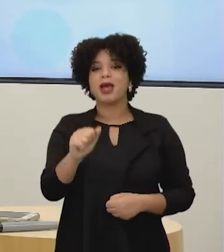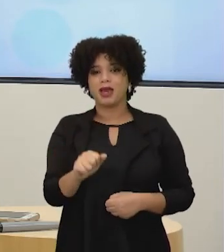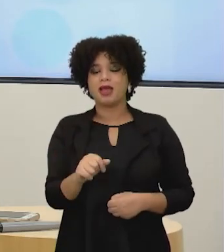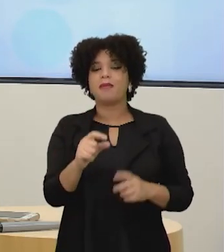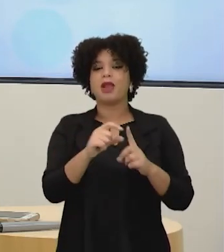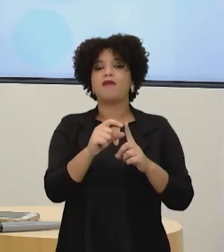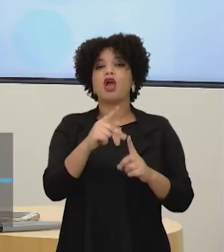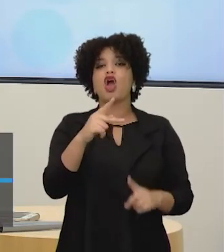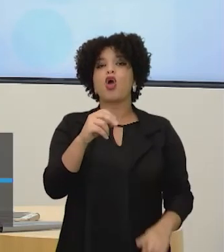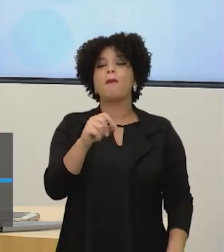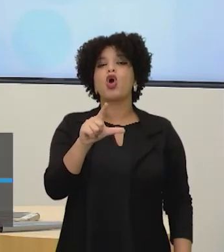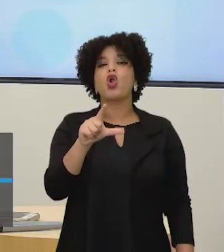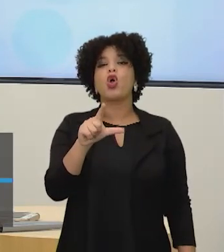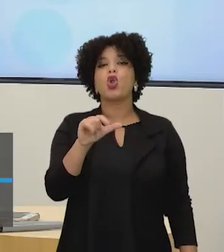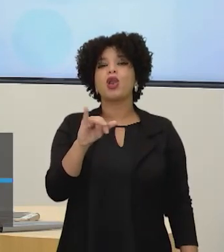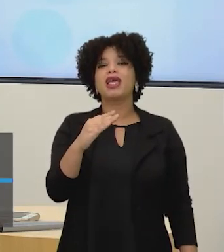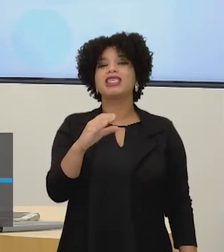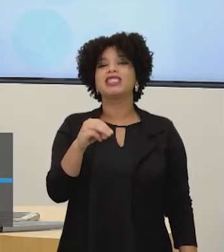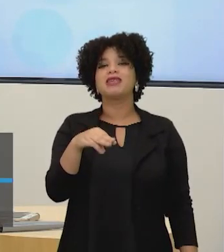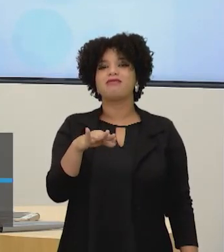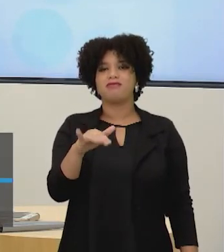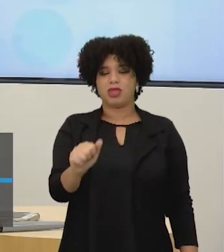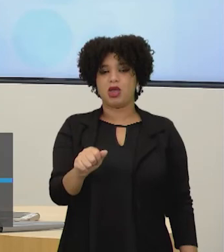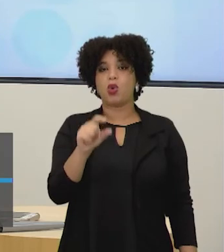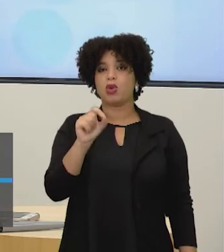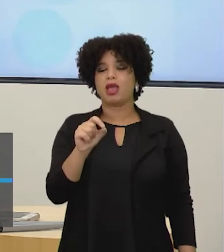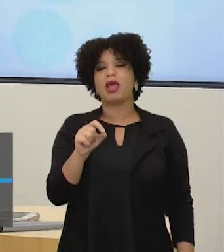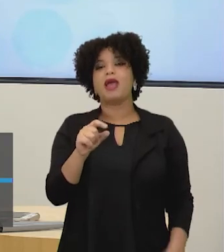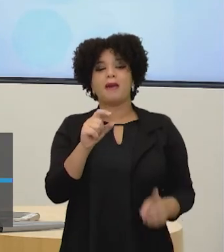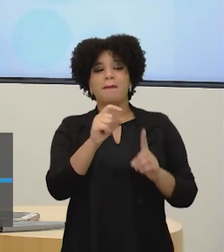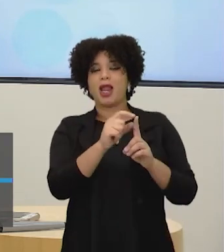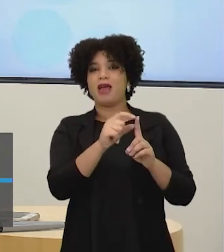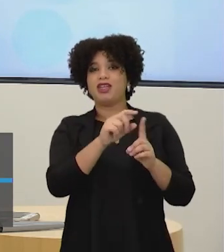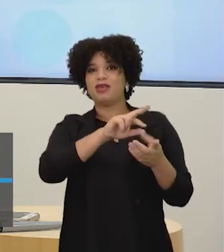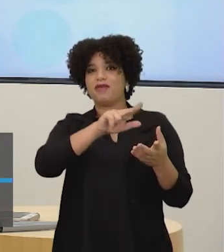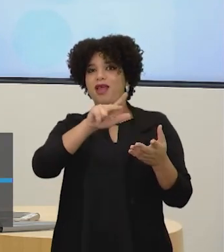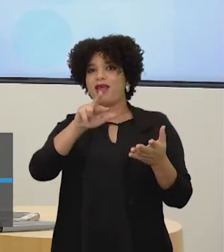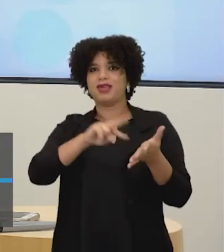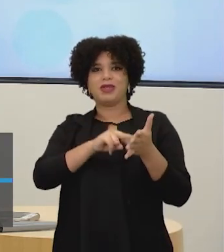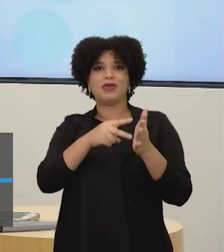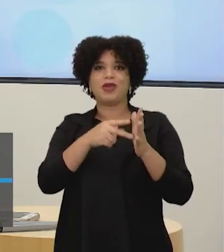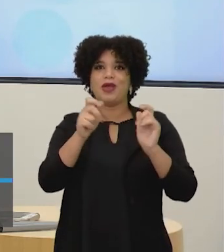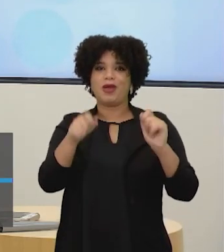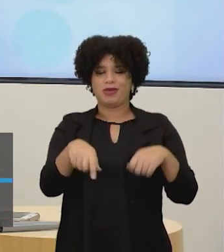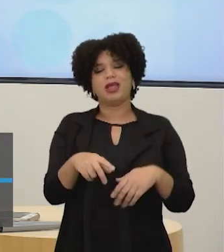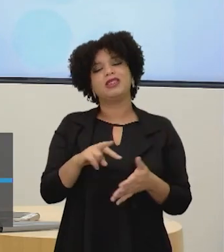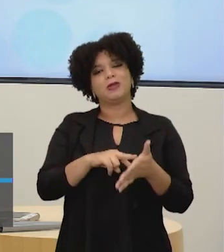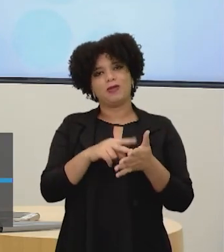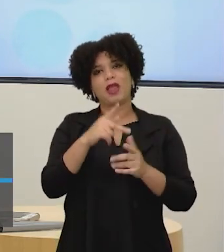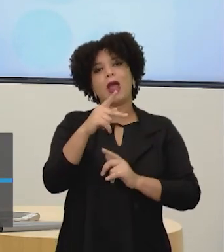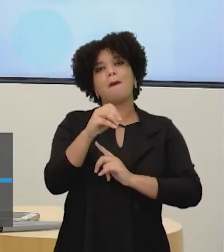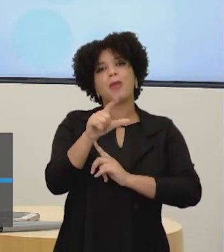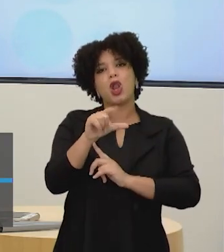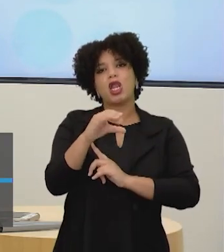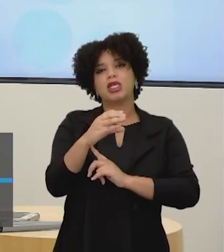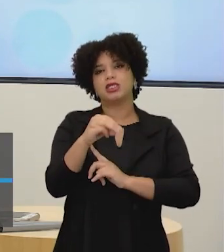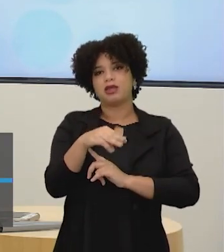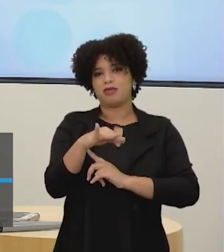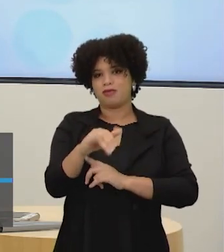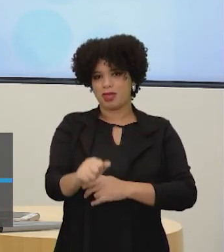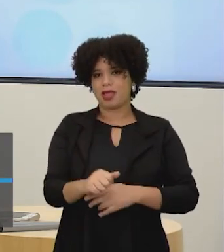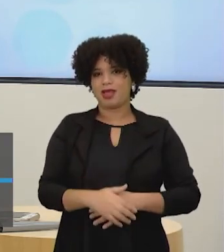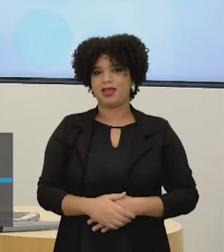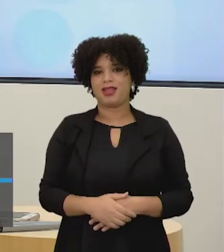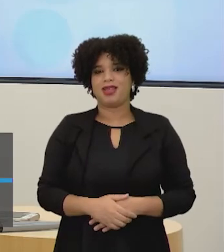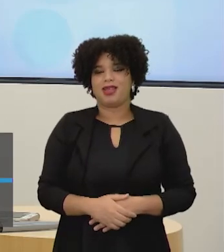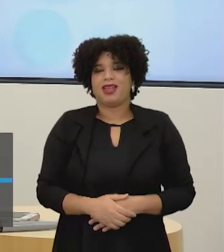é só para lembrar o que é polissemia, né? Que é essa ideia de que a palavra pode ter vários sentidos, né? A palavra polissêmica. E obrigado por participar. Ela falou assim, eu nem